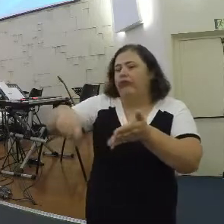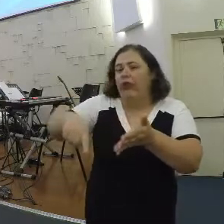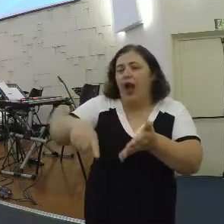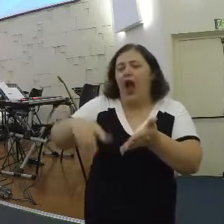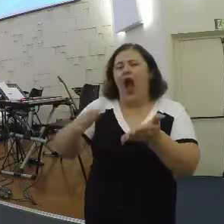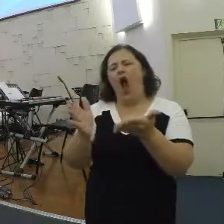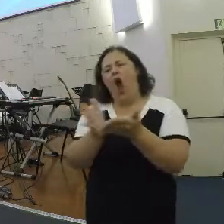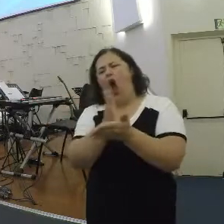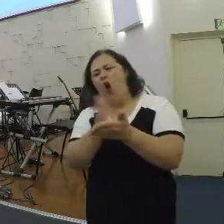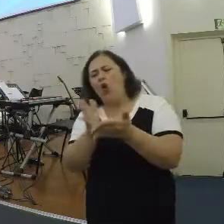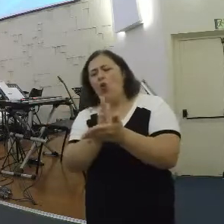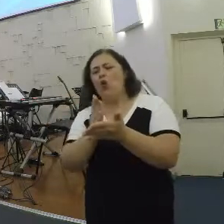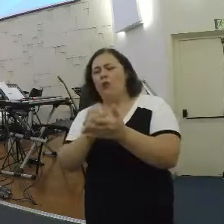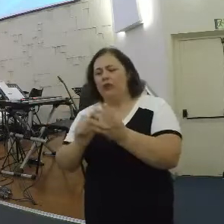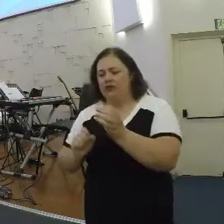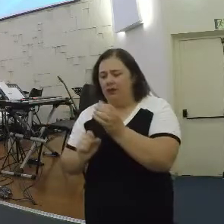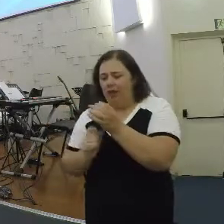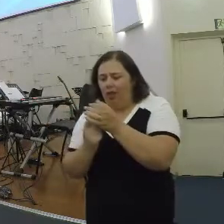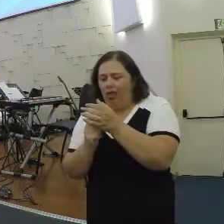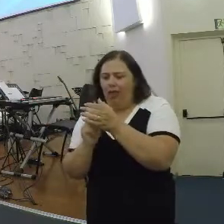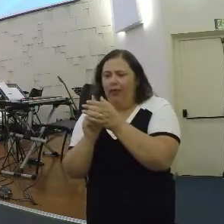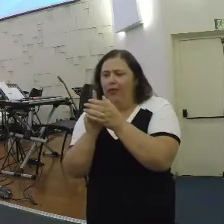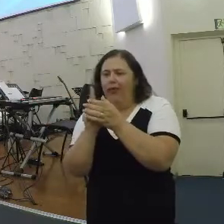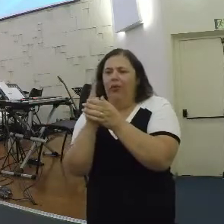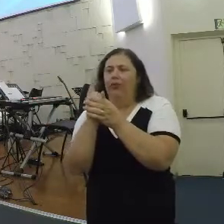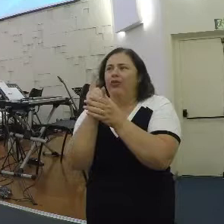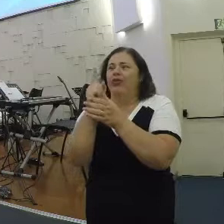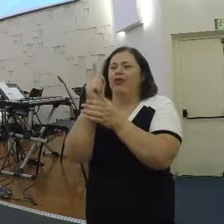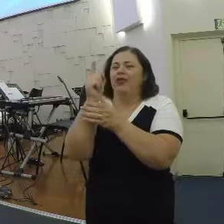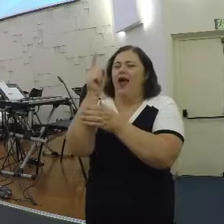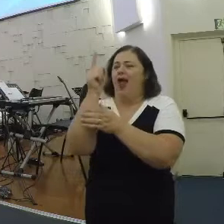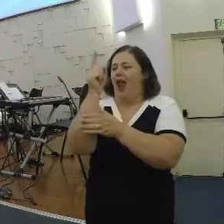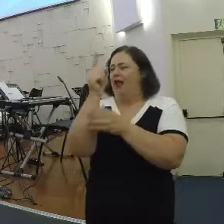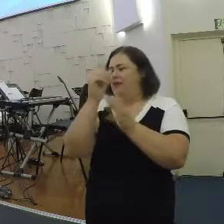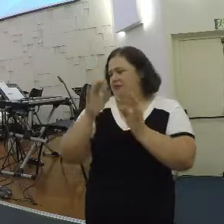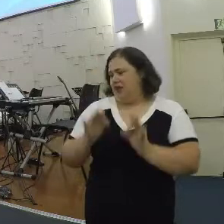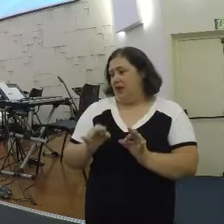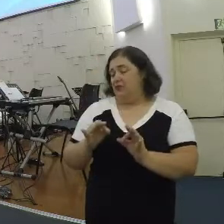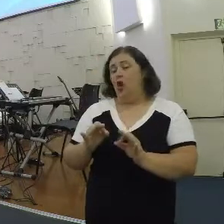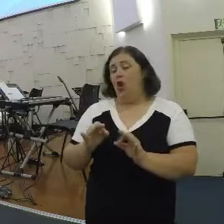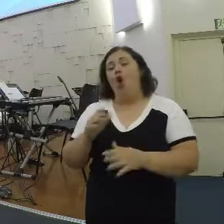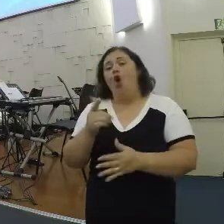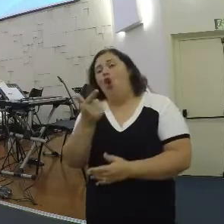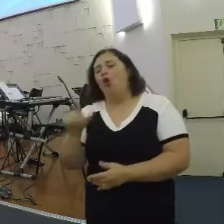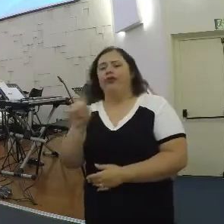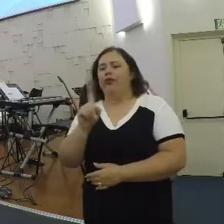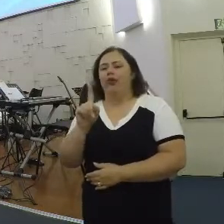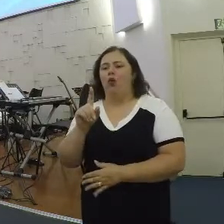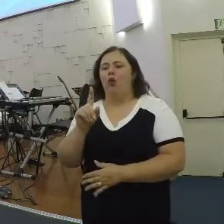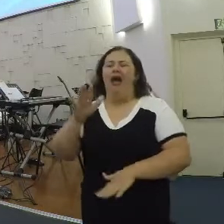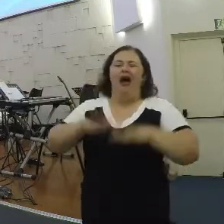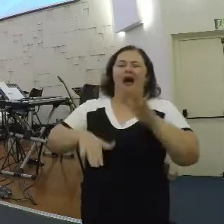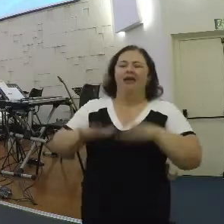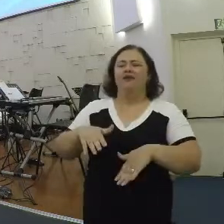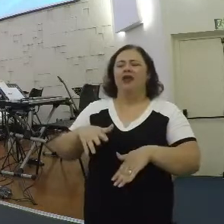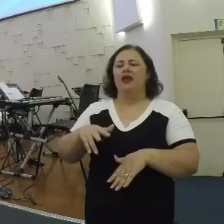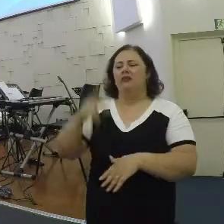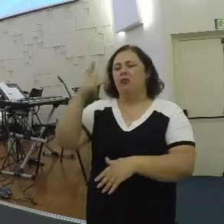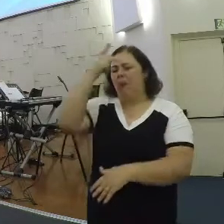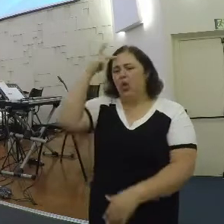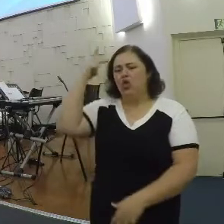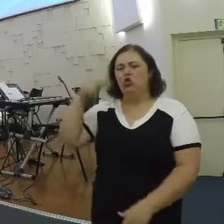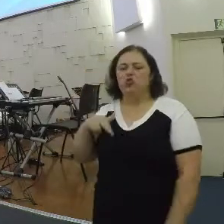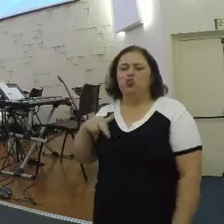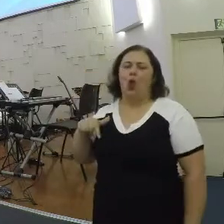período, nem todas. Às vezes eram pisadas por viajantes, eram comidas pelos pássaros,